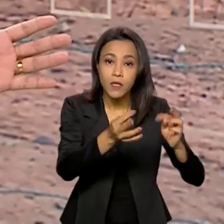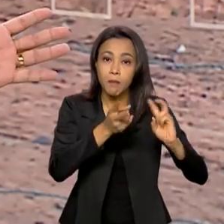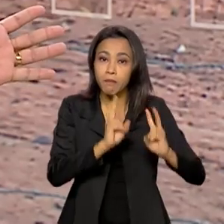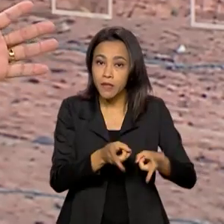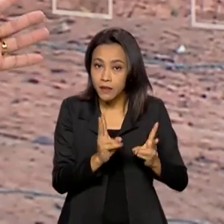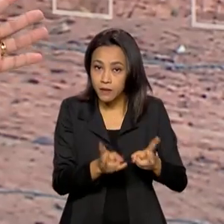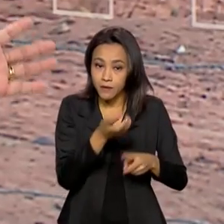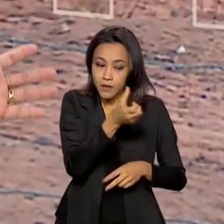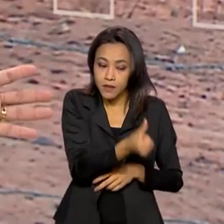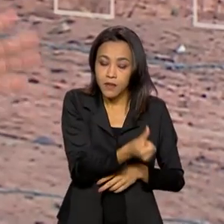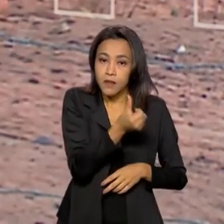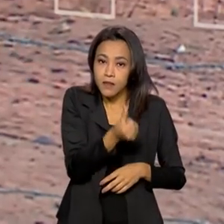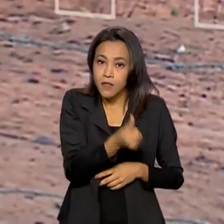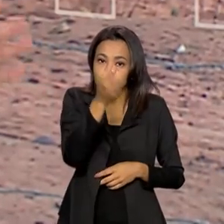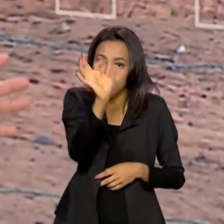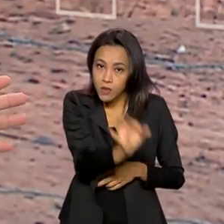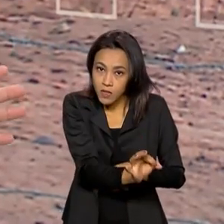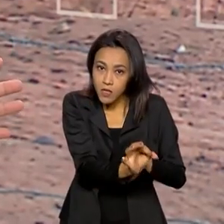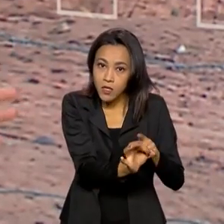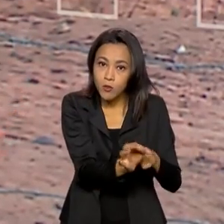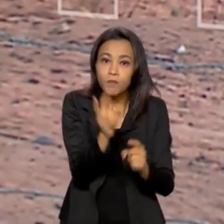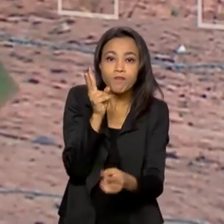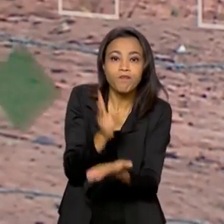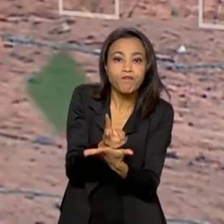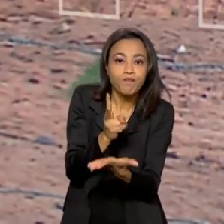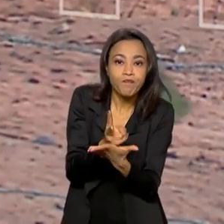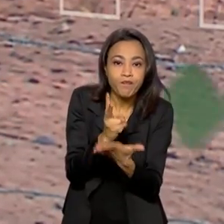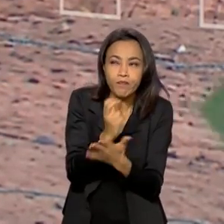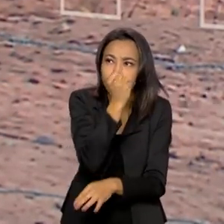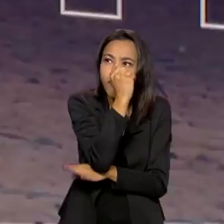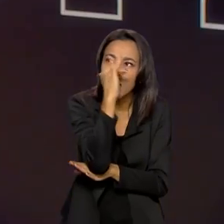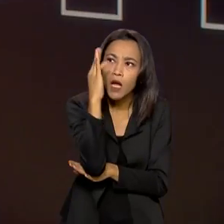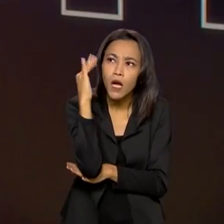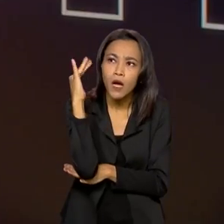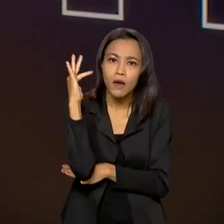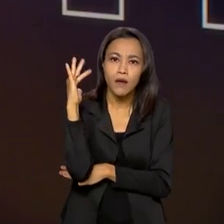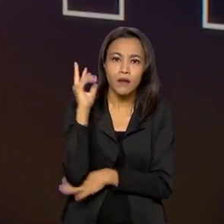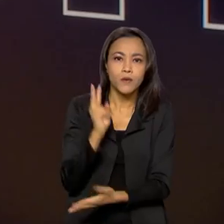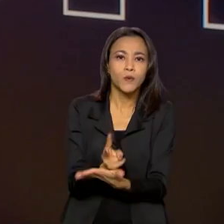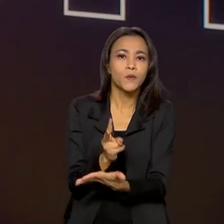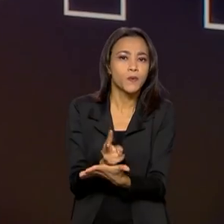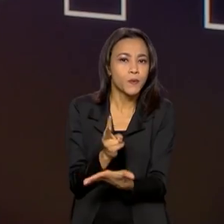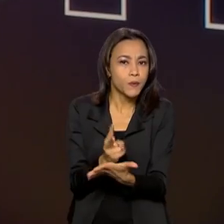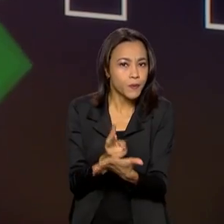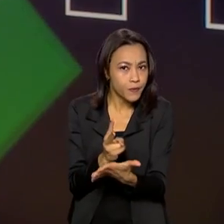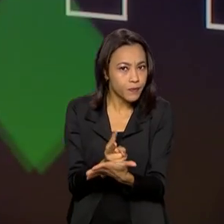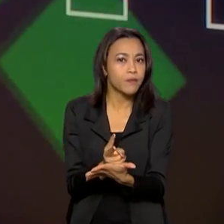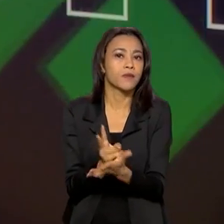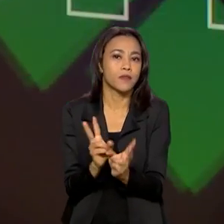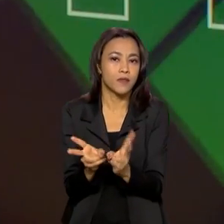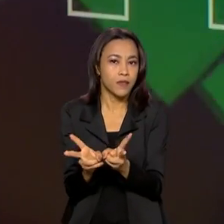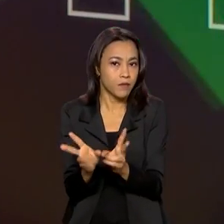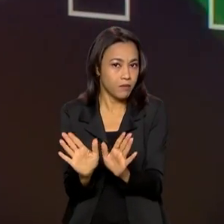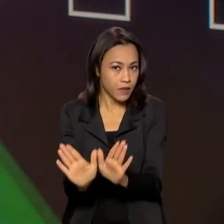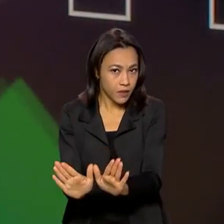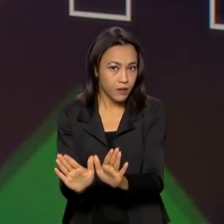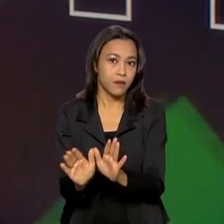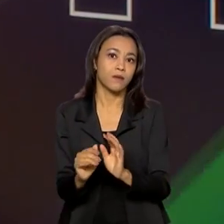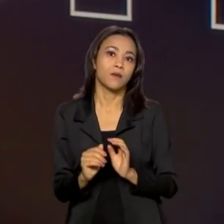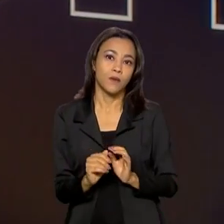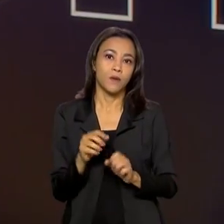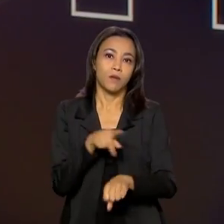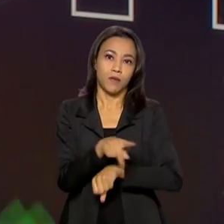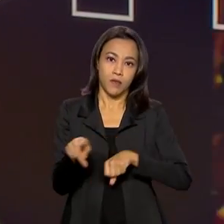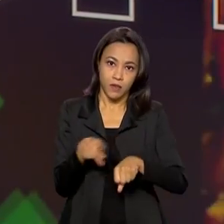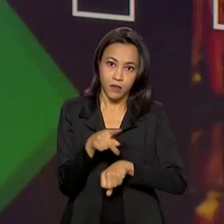66% da sua área totalmente preservada da forma como nós eh recebemos né do nosso o nosso